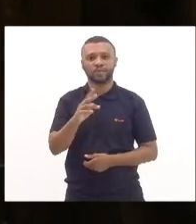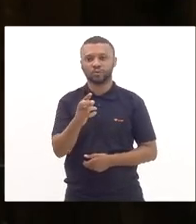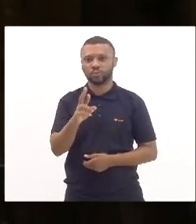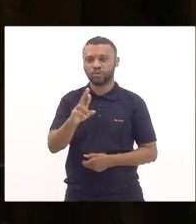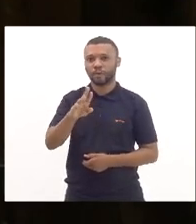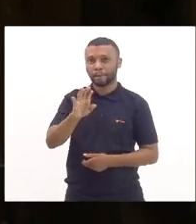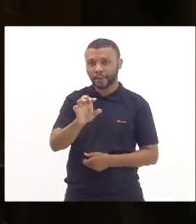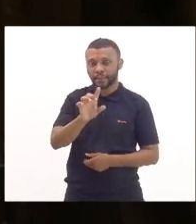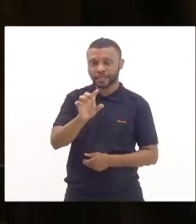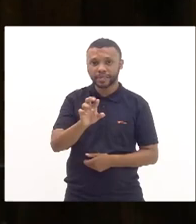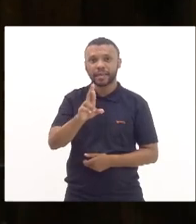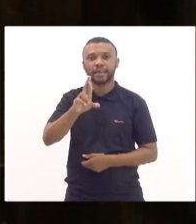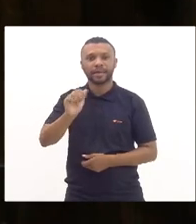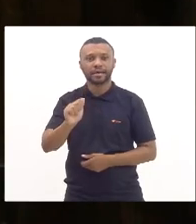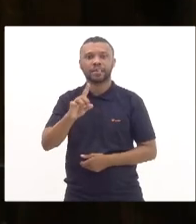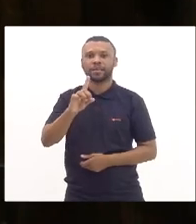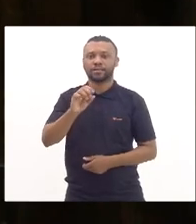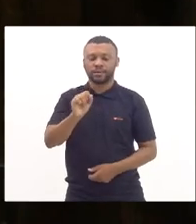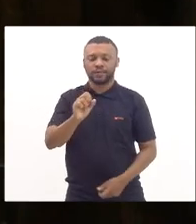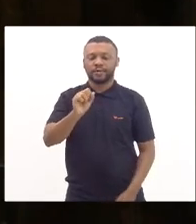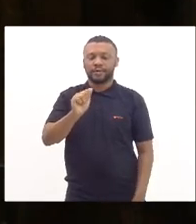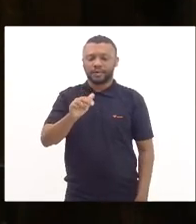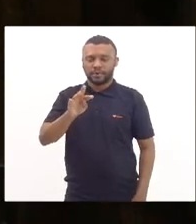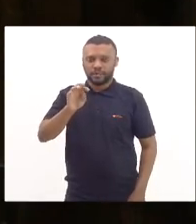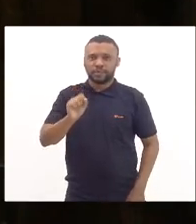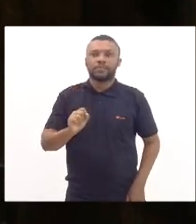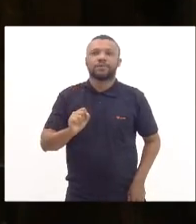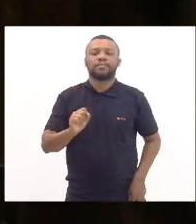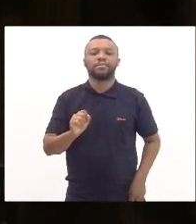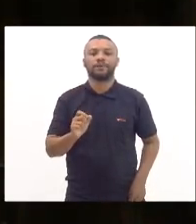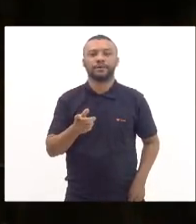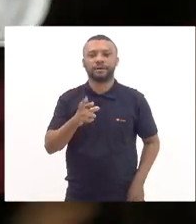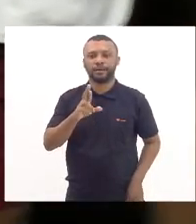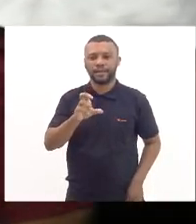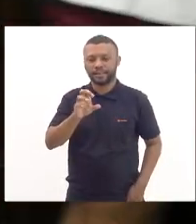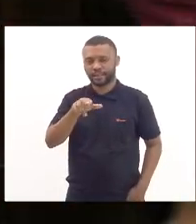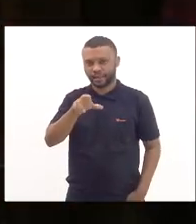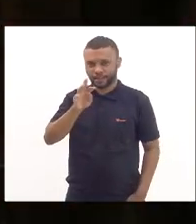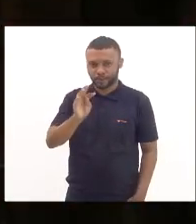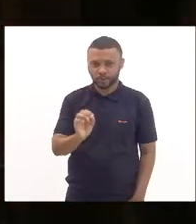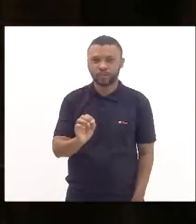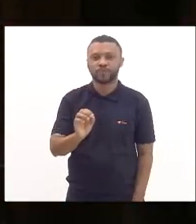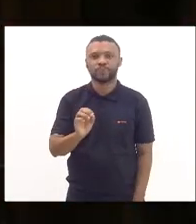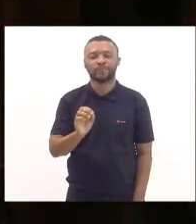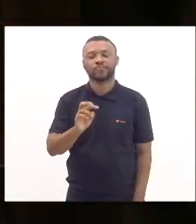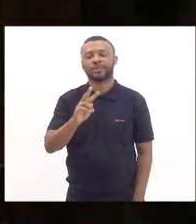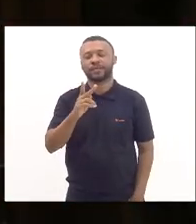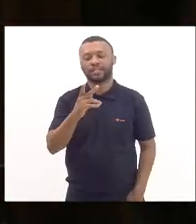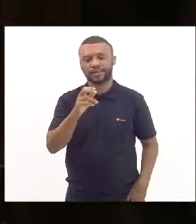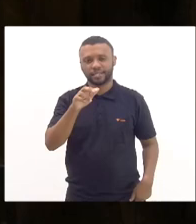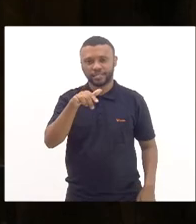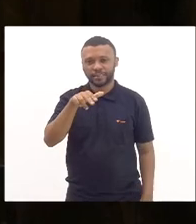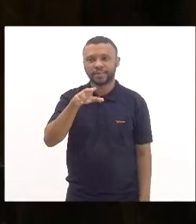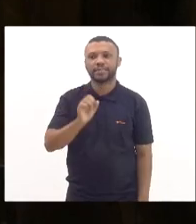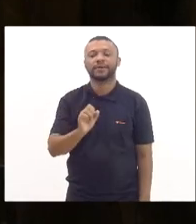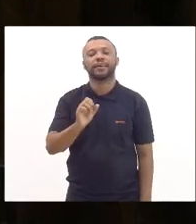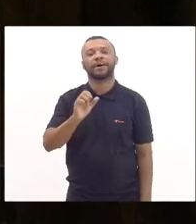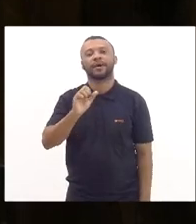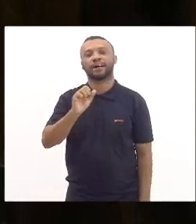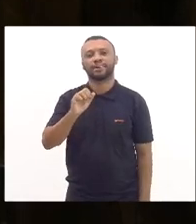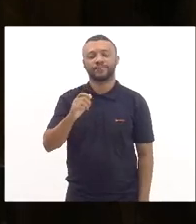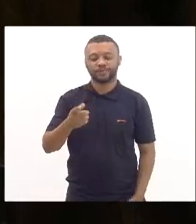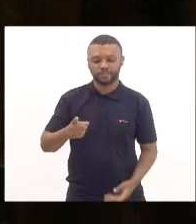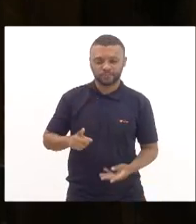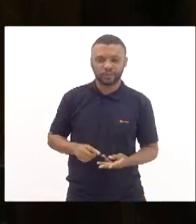Santos, Tiago da Silva Oliveira, Renato Nogueira, Henrique Albuquerque, Moacir